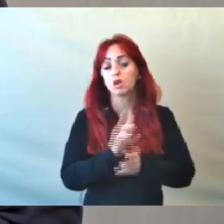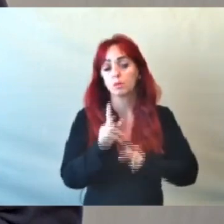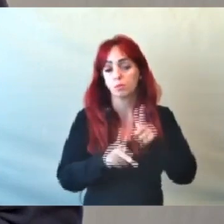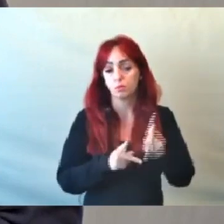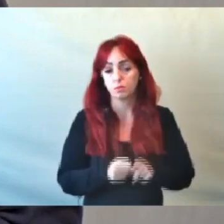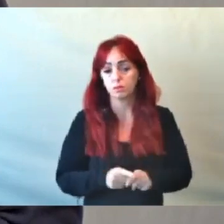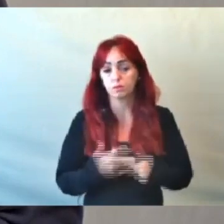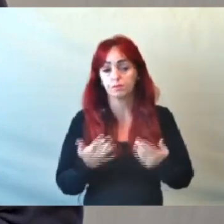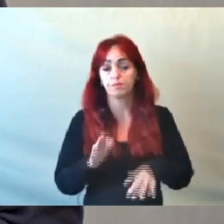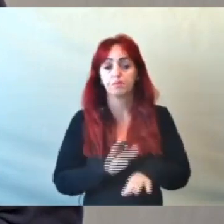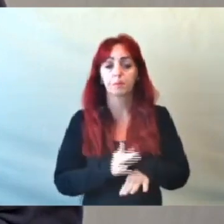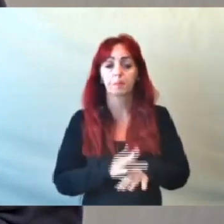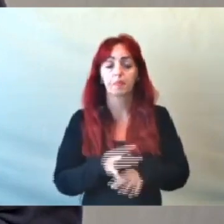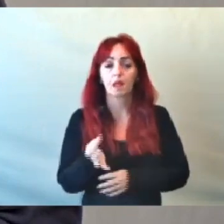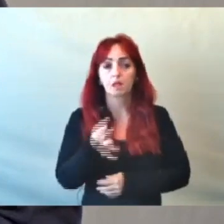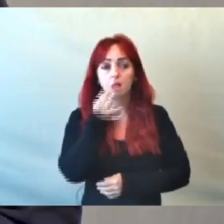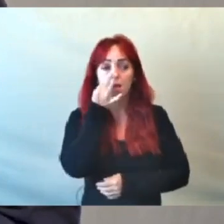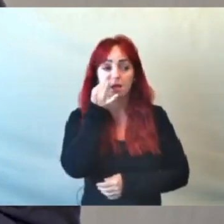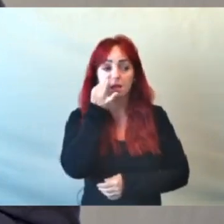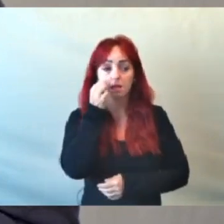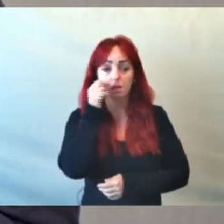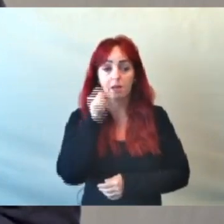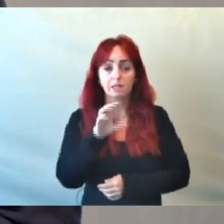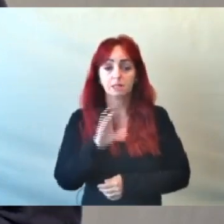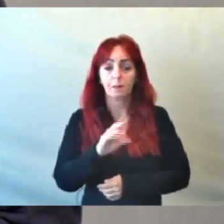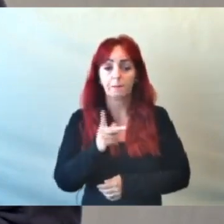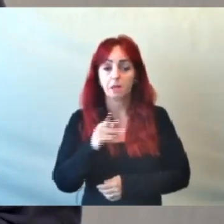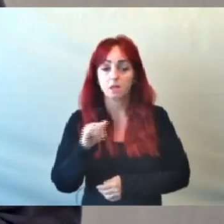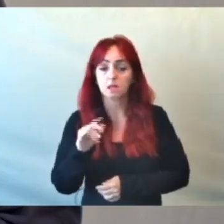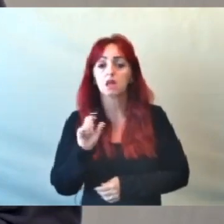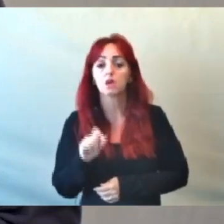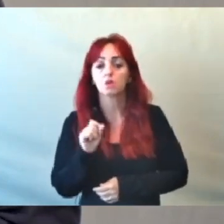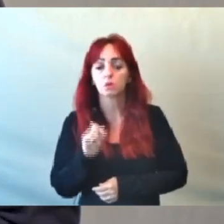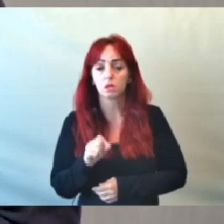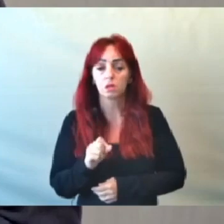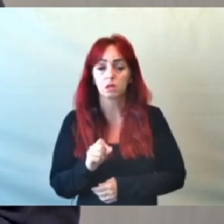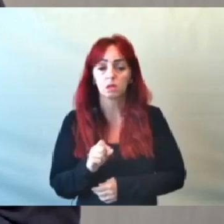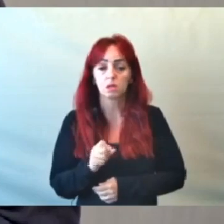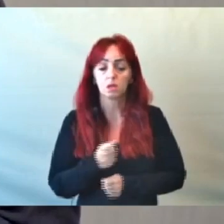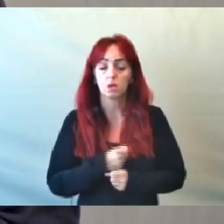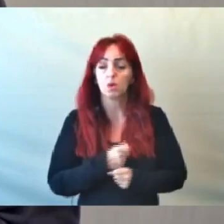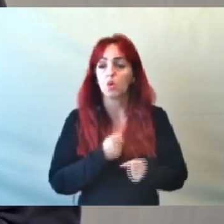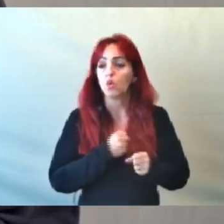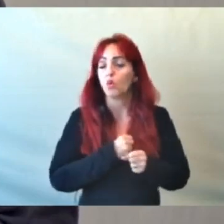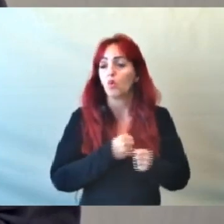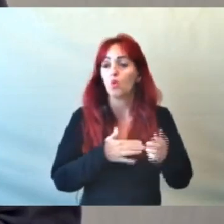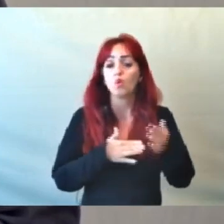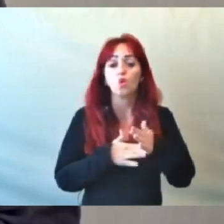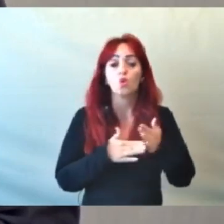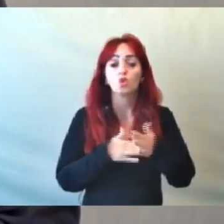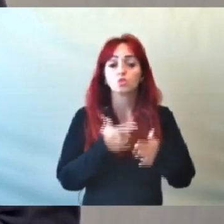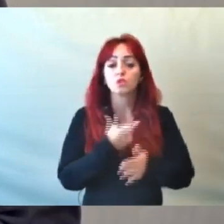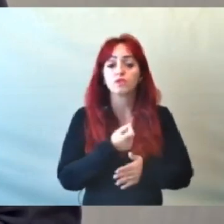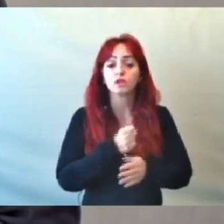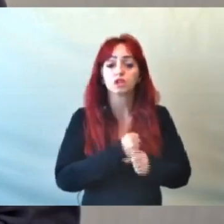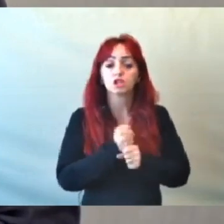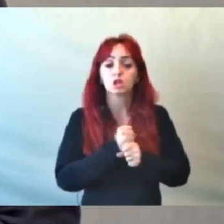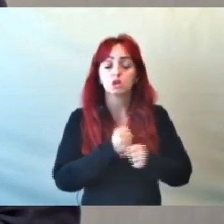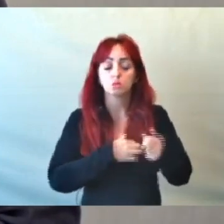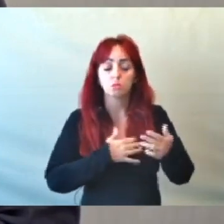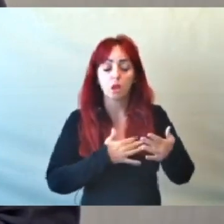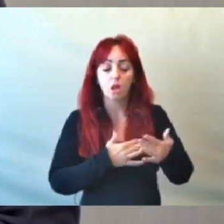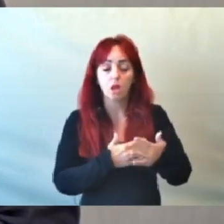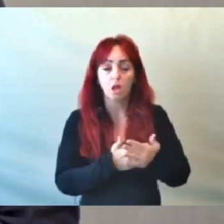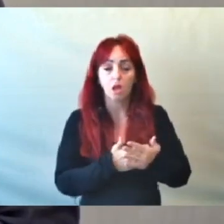a essa CPI é que, ao longo dos últimos 20 anos, a Lagoa da Pampulha já consumiu